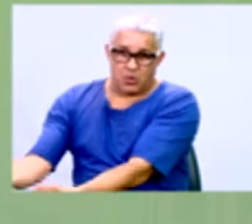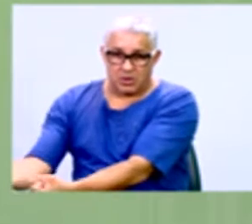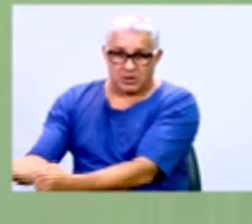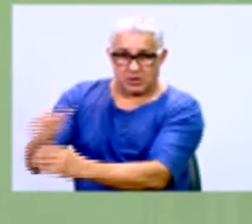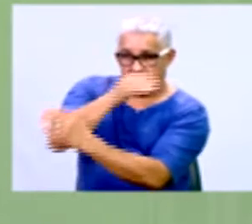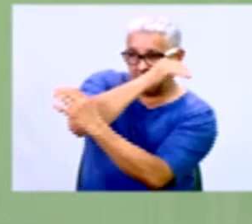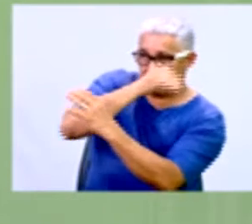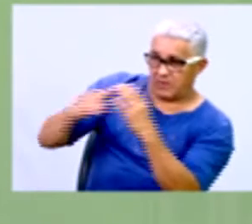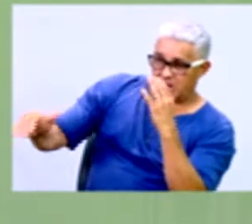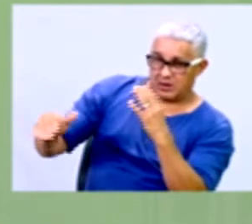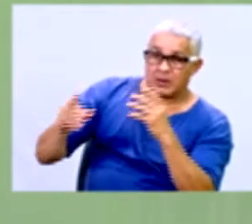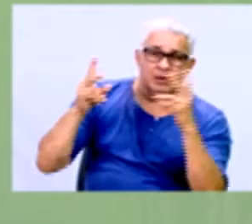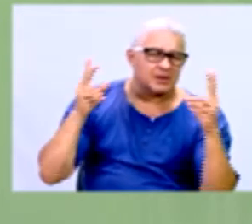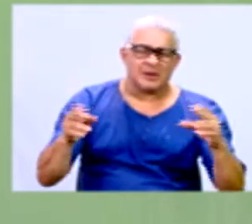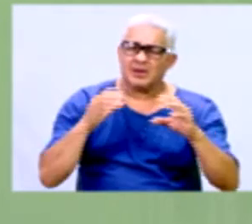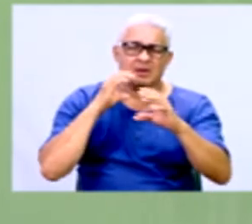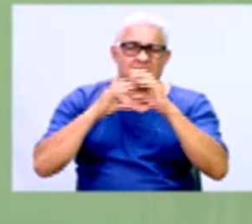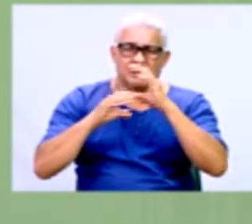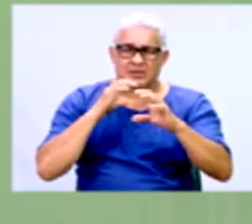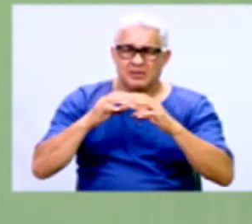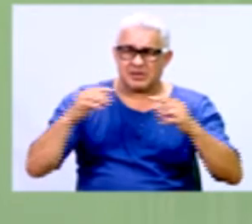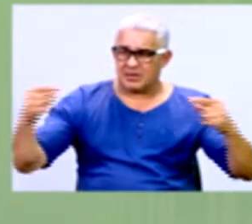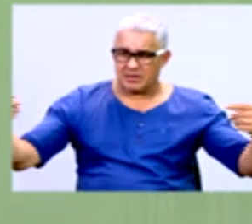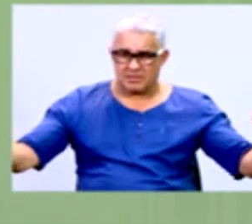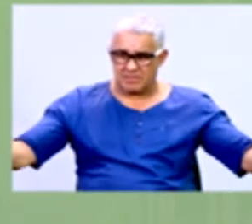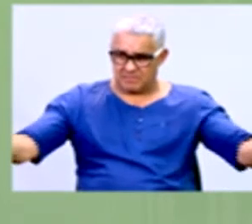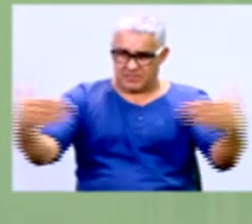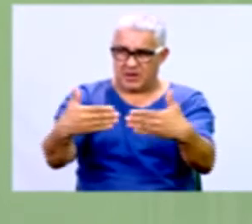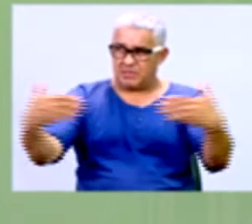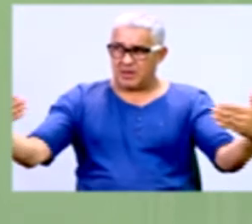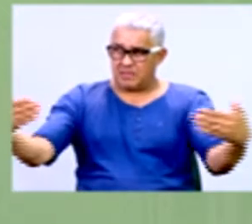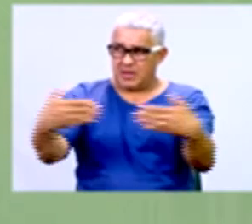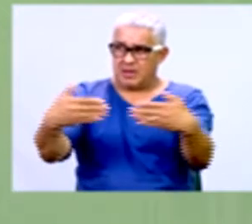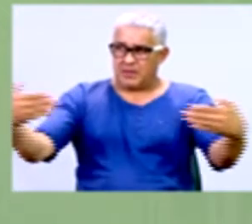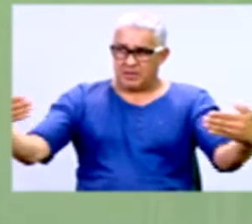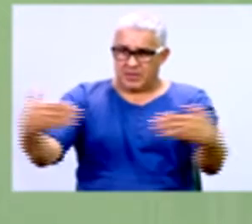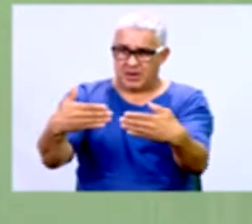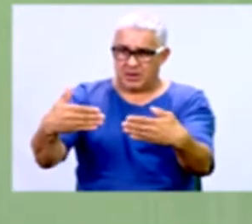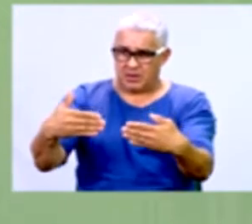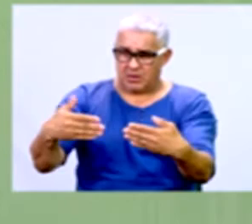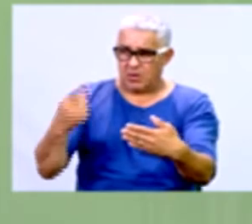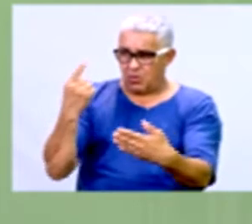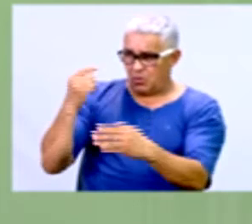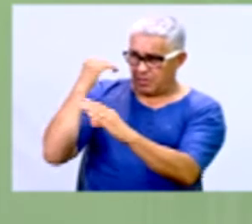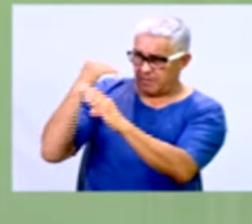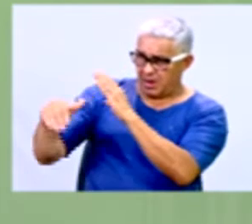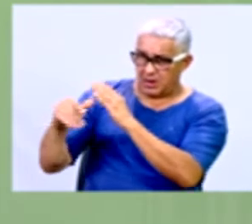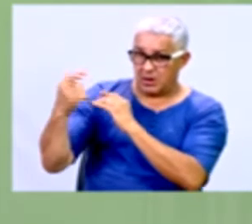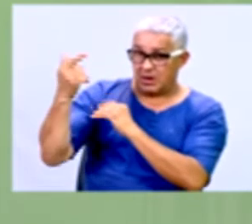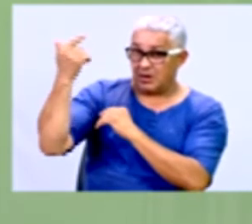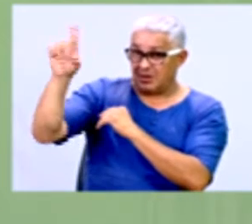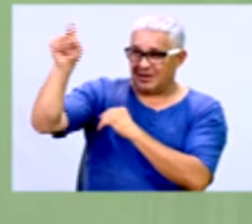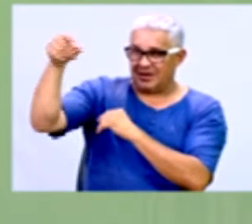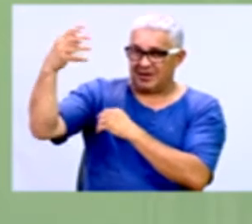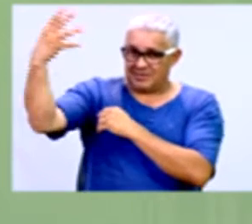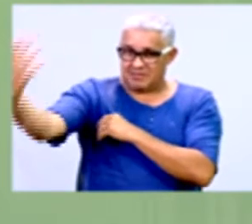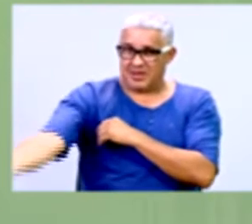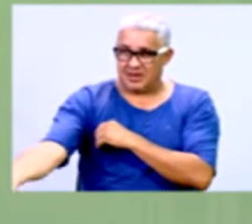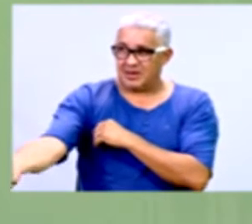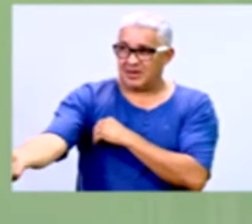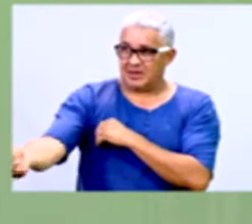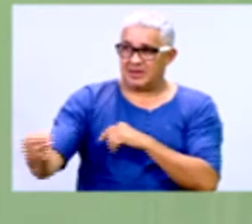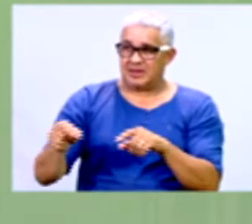É como se fosse uma comunicação ponto a ponto, né? Um enviando a informação, outro recebendo, né? Só que isso pode ser também num formato